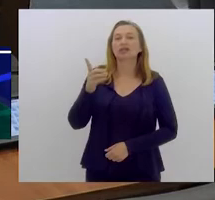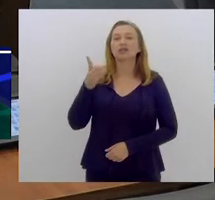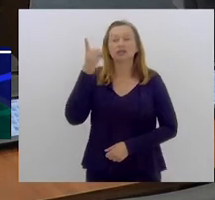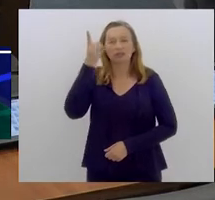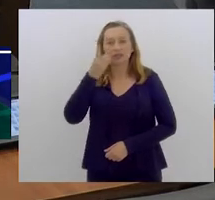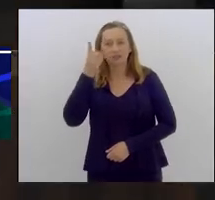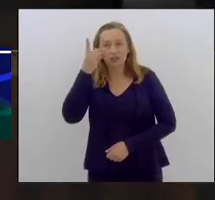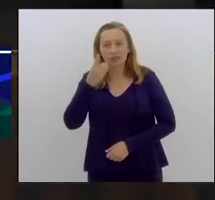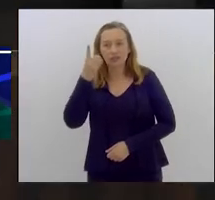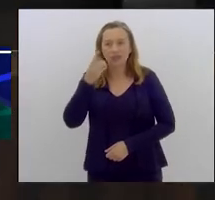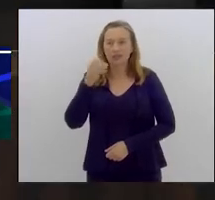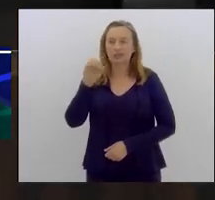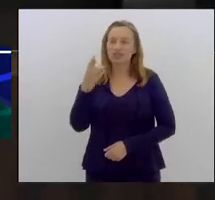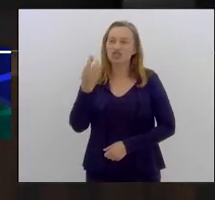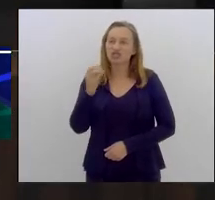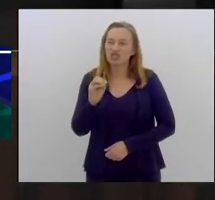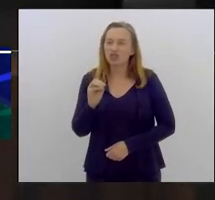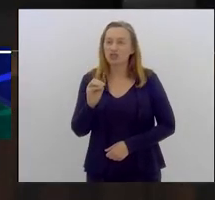Serginho,